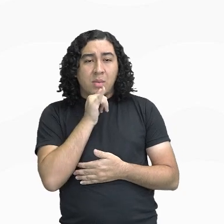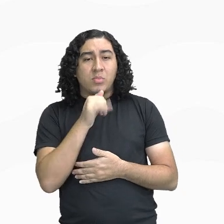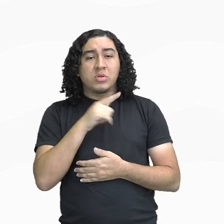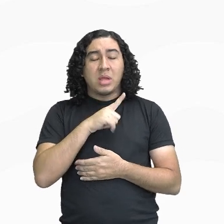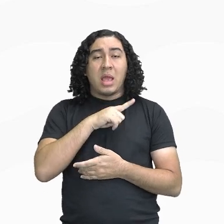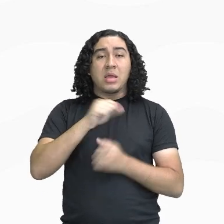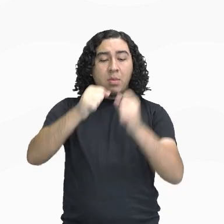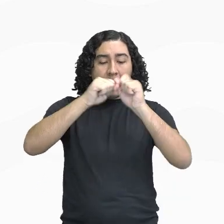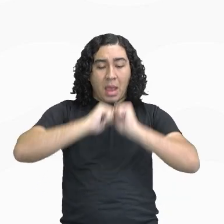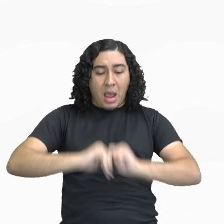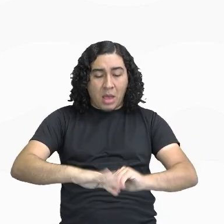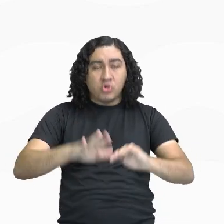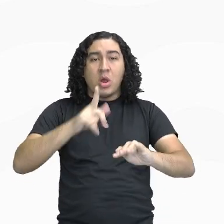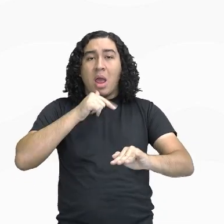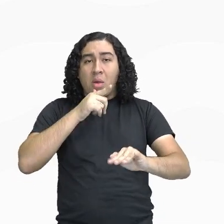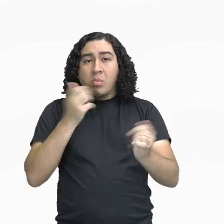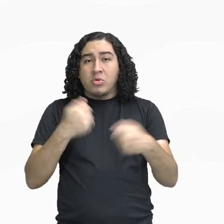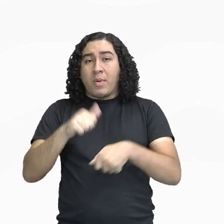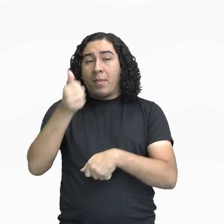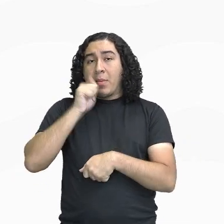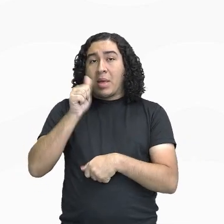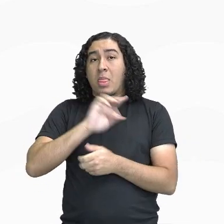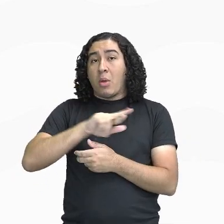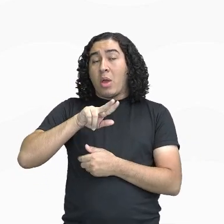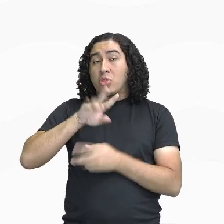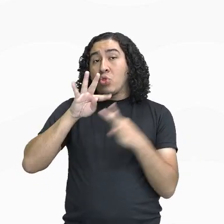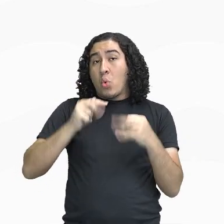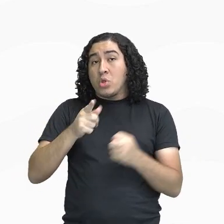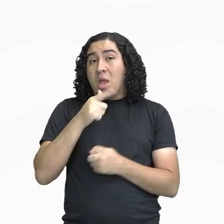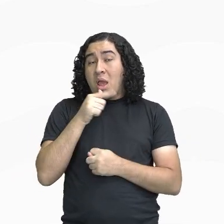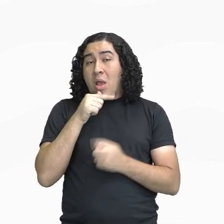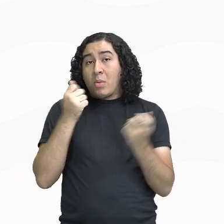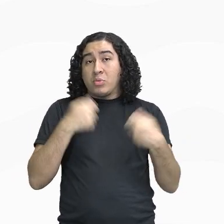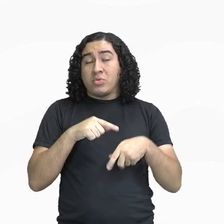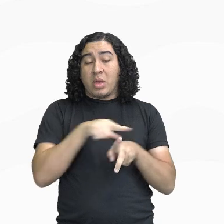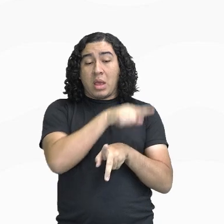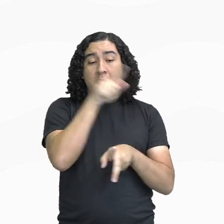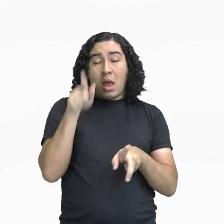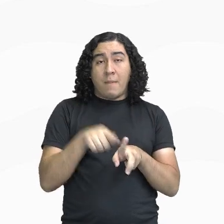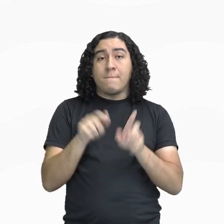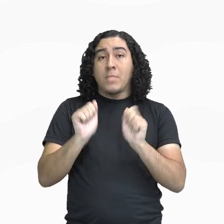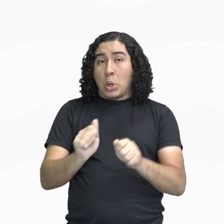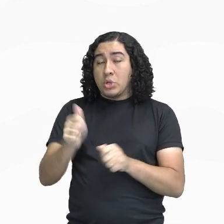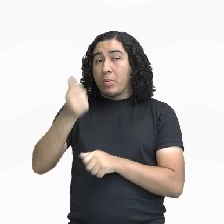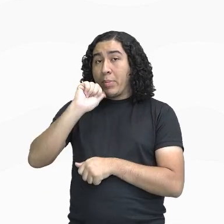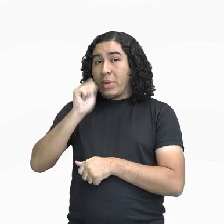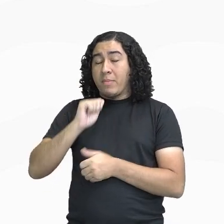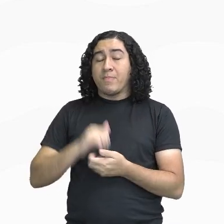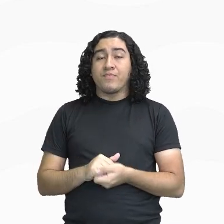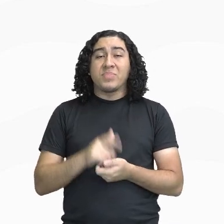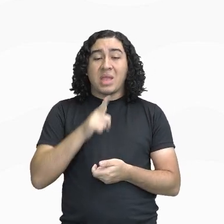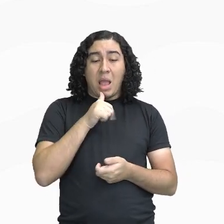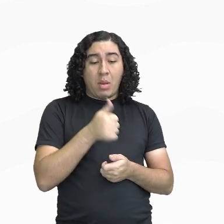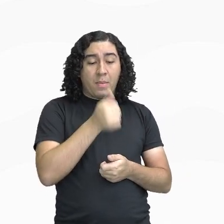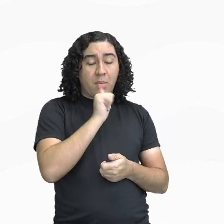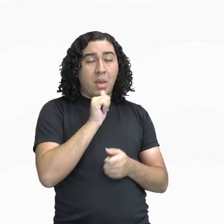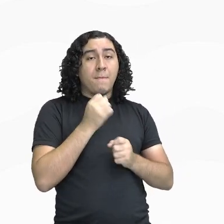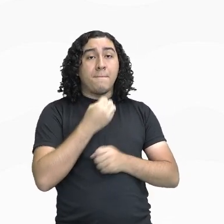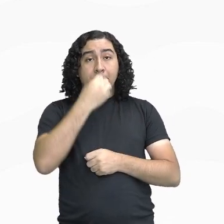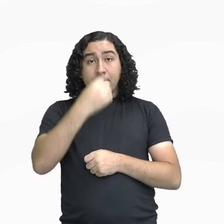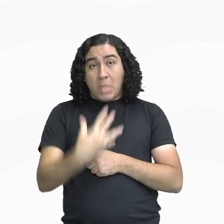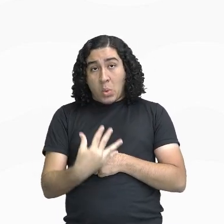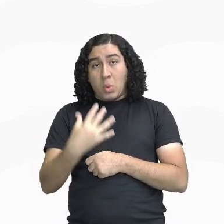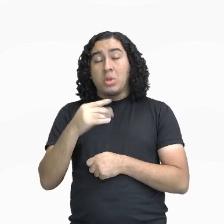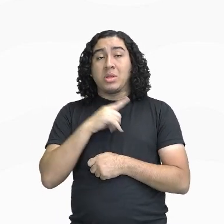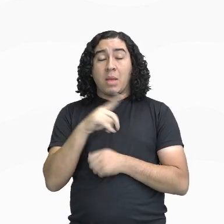subterrâneos, por exemplo, né, água potável. Não é toda a água que está disponível no ciclo que é potável. Água potável é aquela água boa,